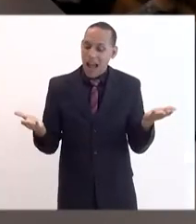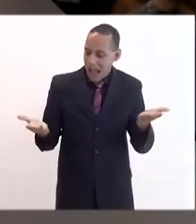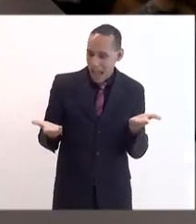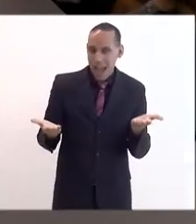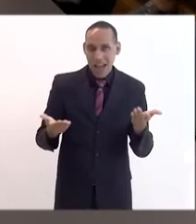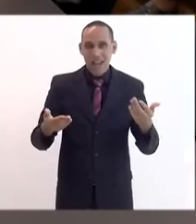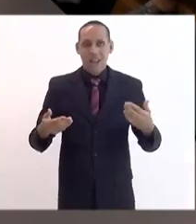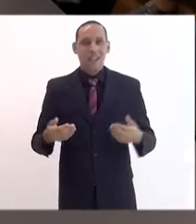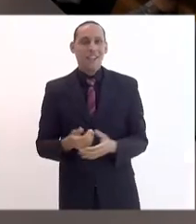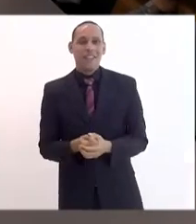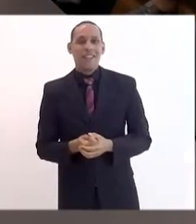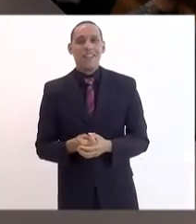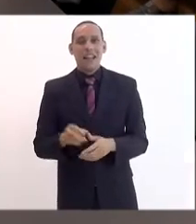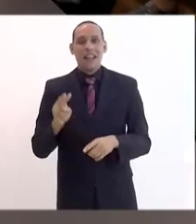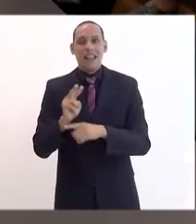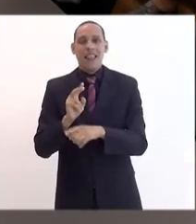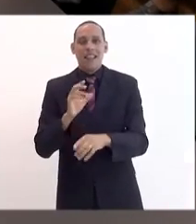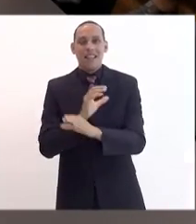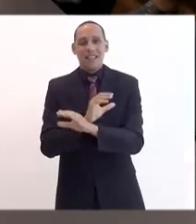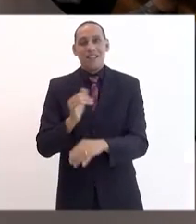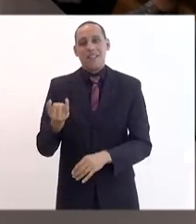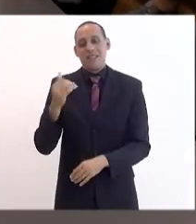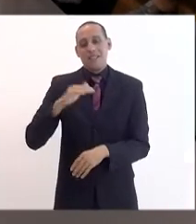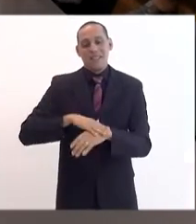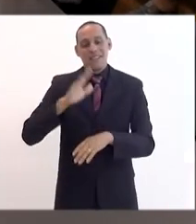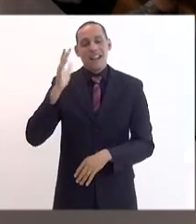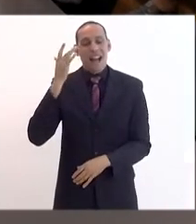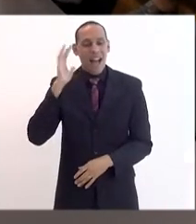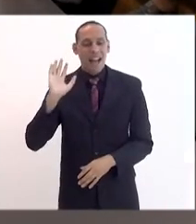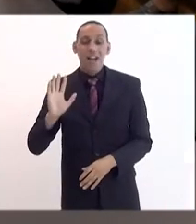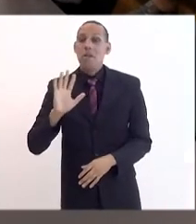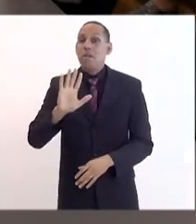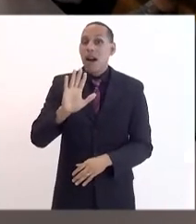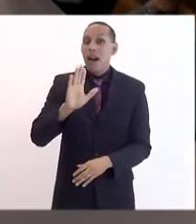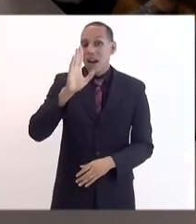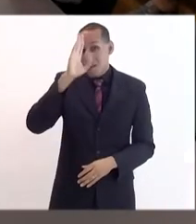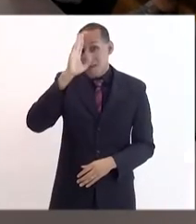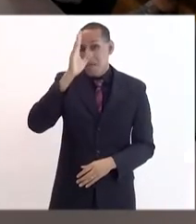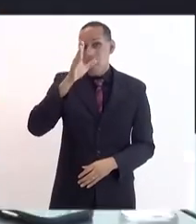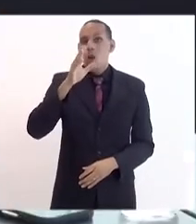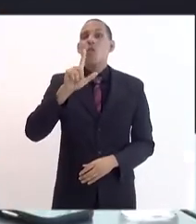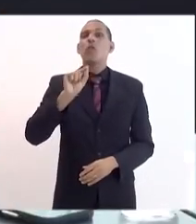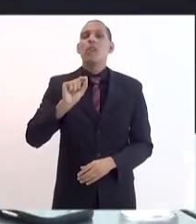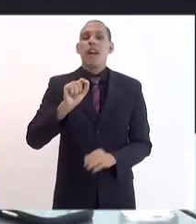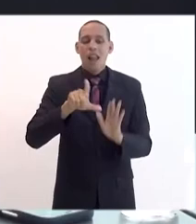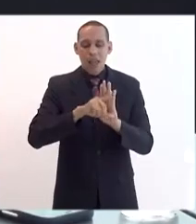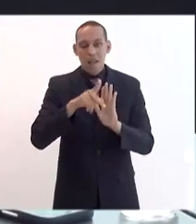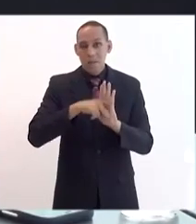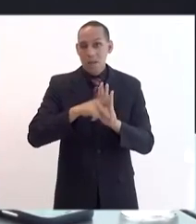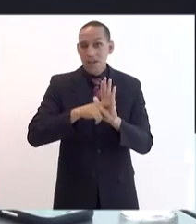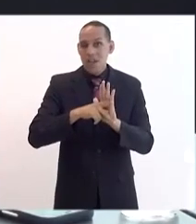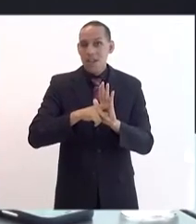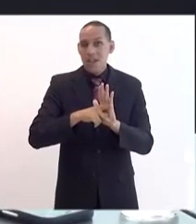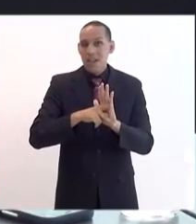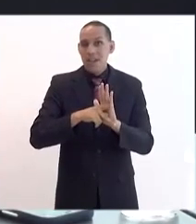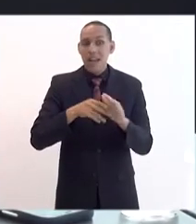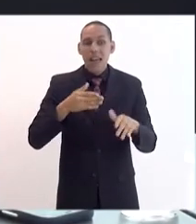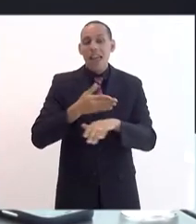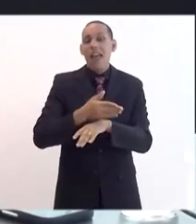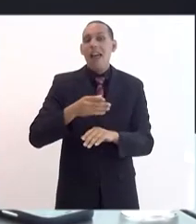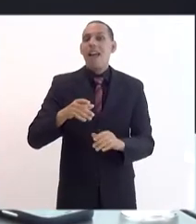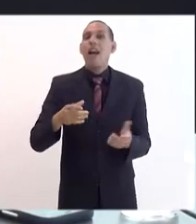legislatura. Mas a porta de entrada de todos os projetos de lei é a CCJ. Ela tem que